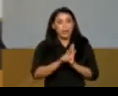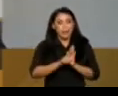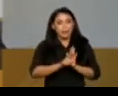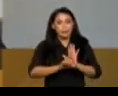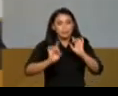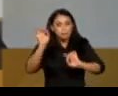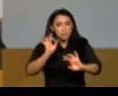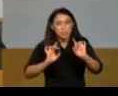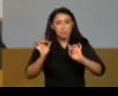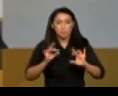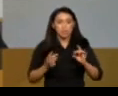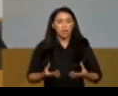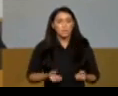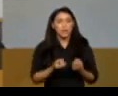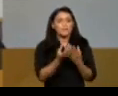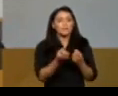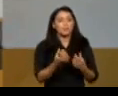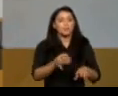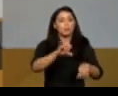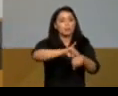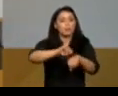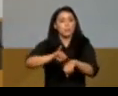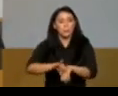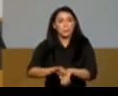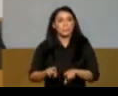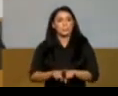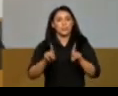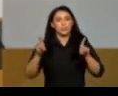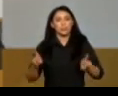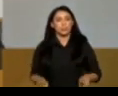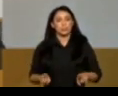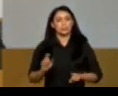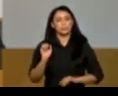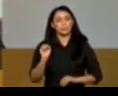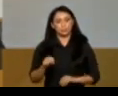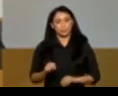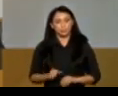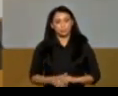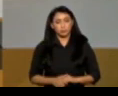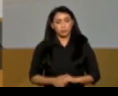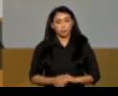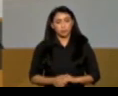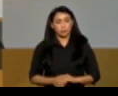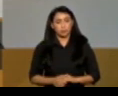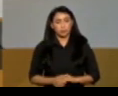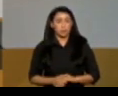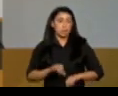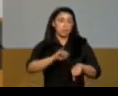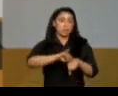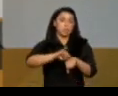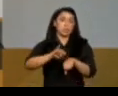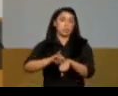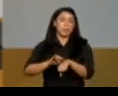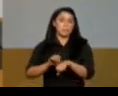pelo eminente relator Edson Fachin, em que esse assunto foi ventilado. Olha, tudo bem, não